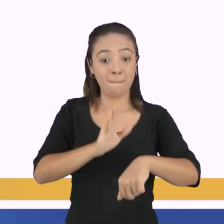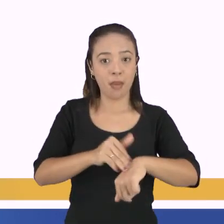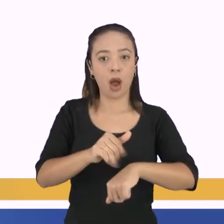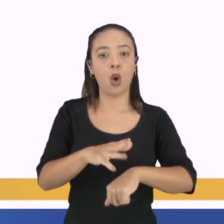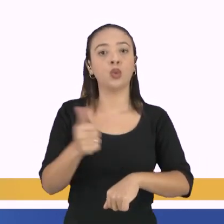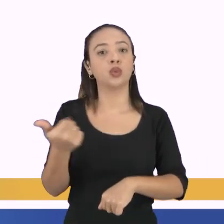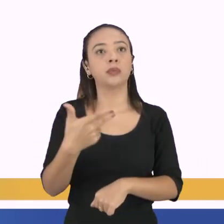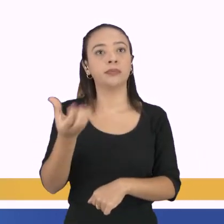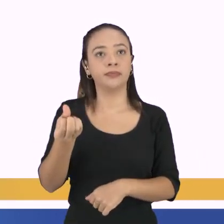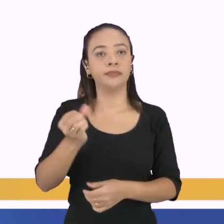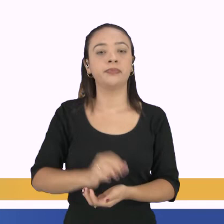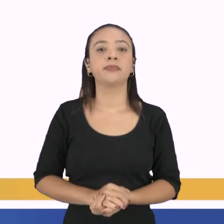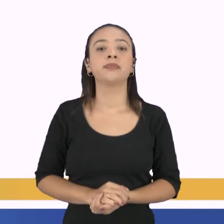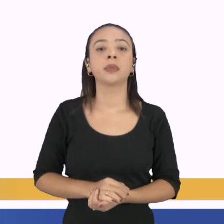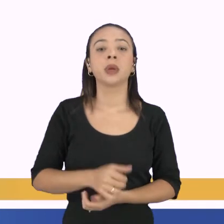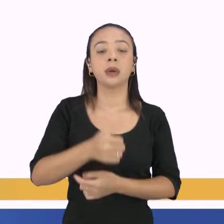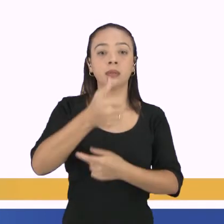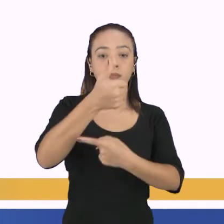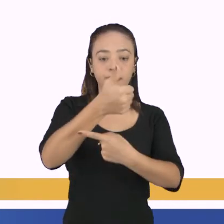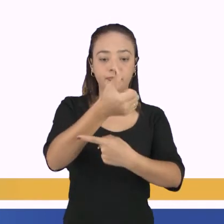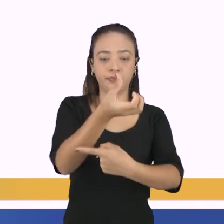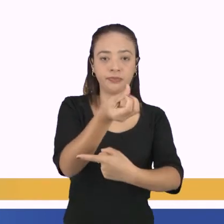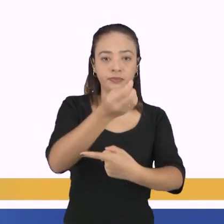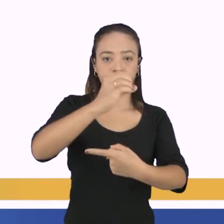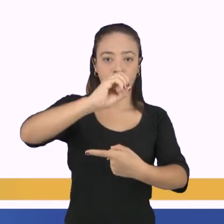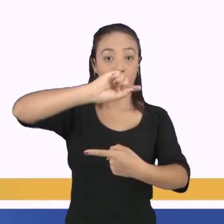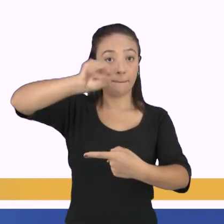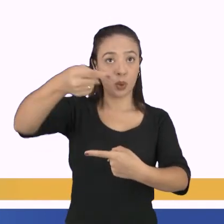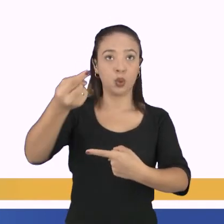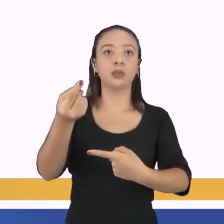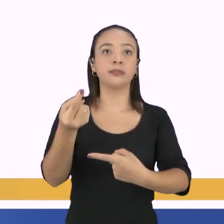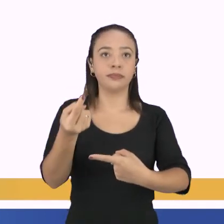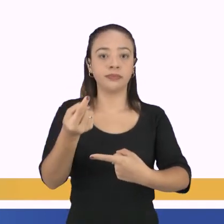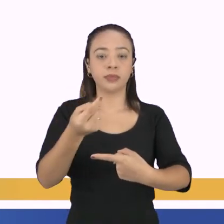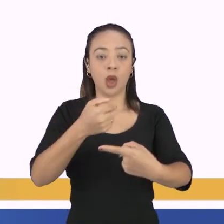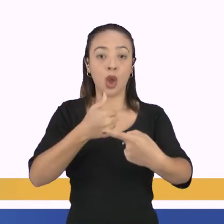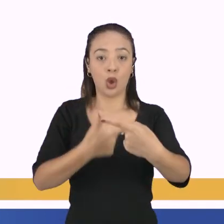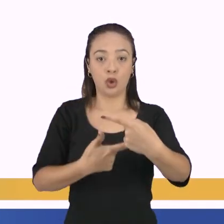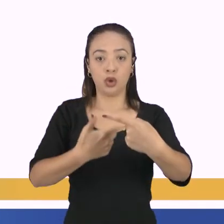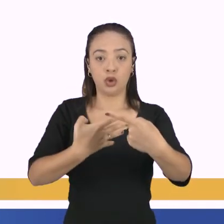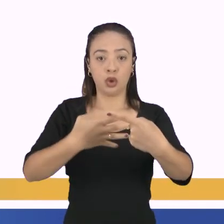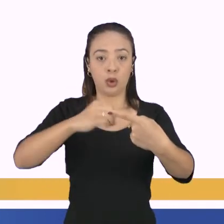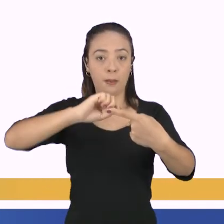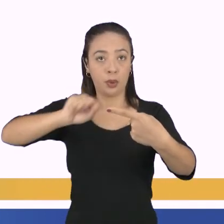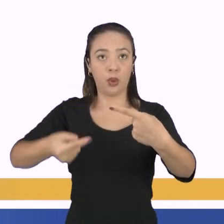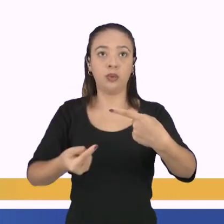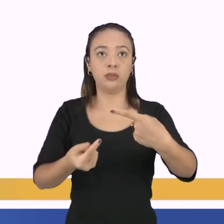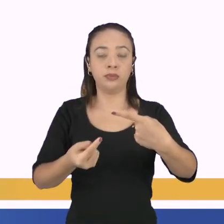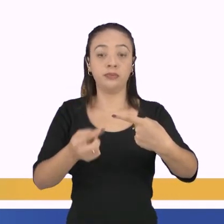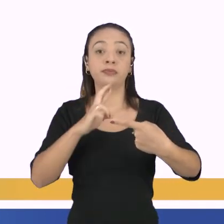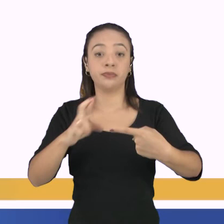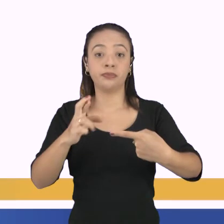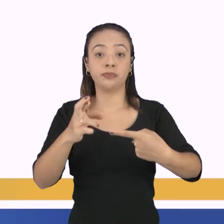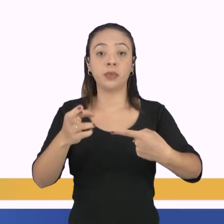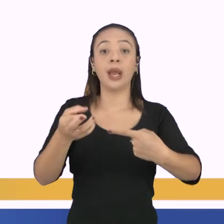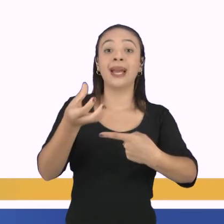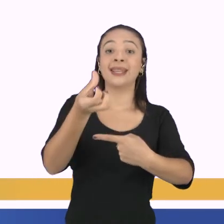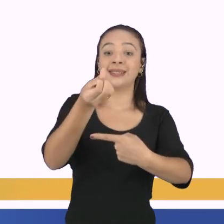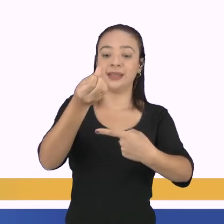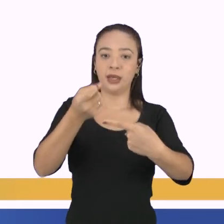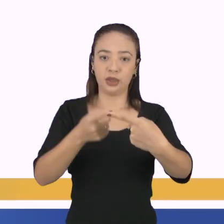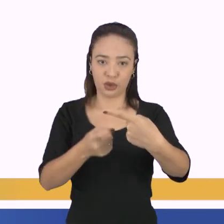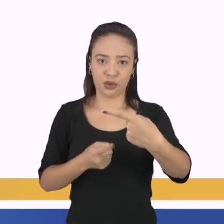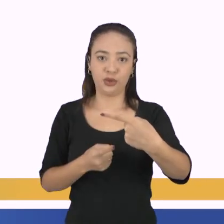monto a nossa igualdade de fração, 160 mil está para 240 mil, assim como 6 está para